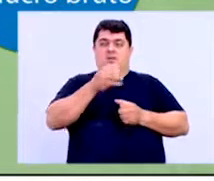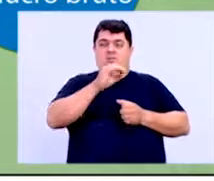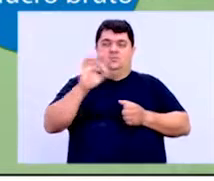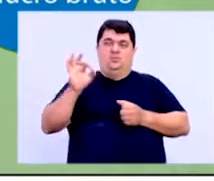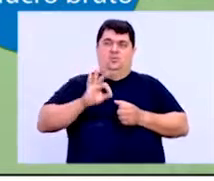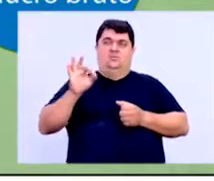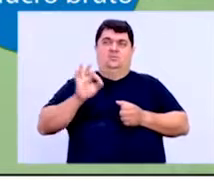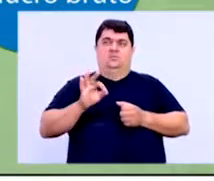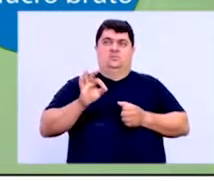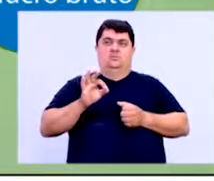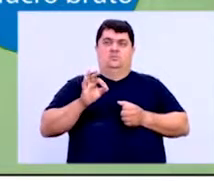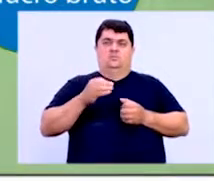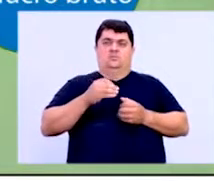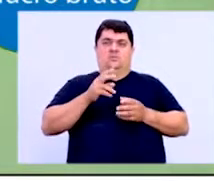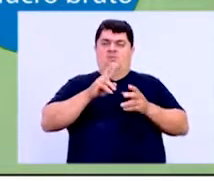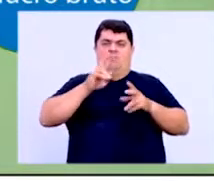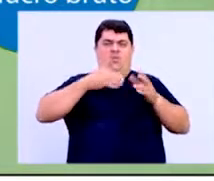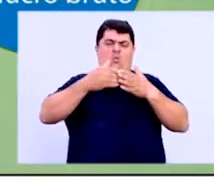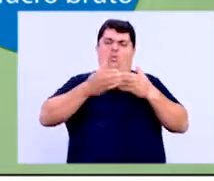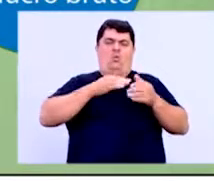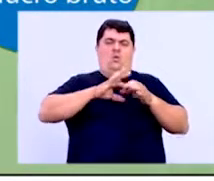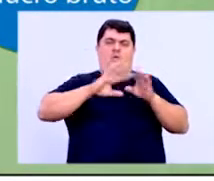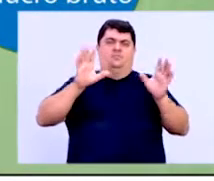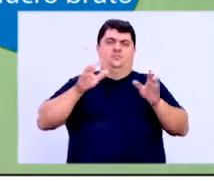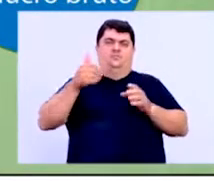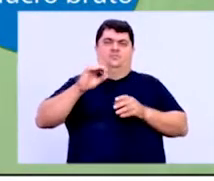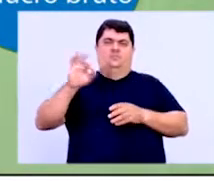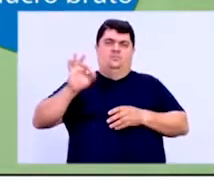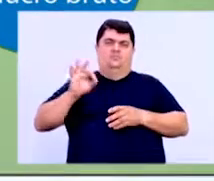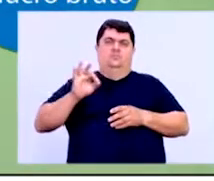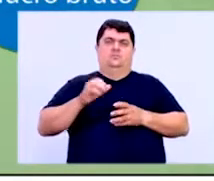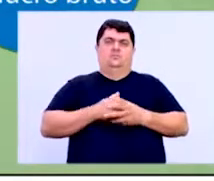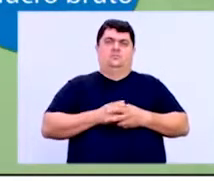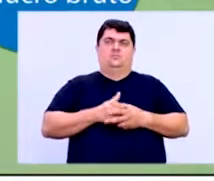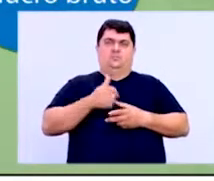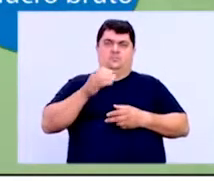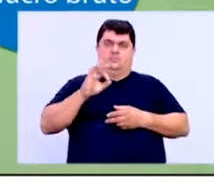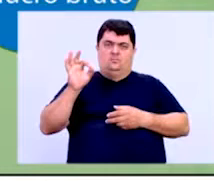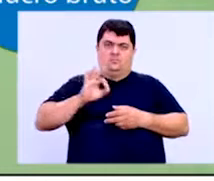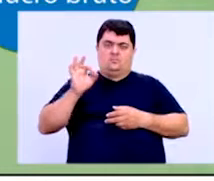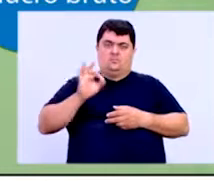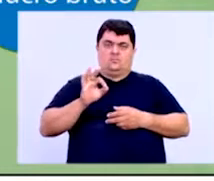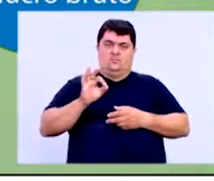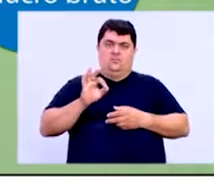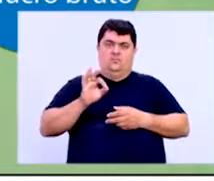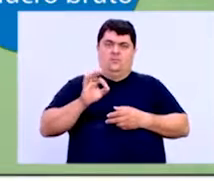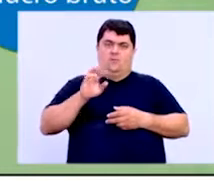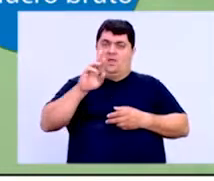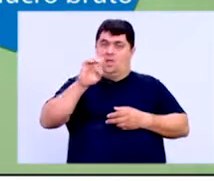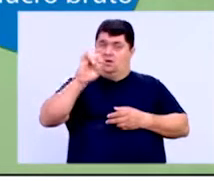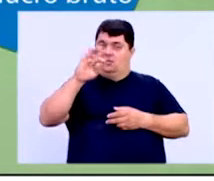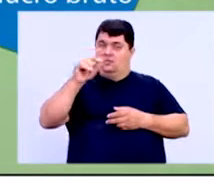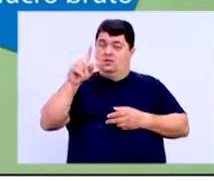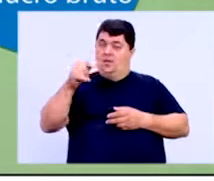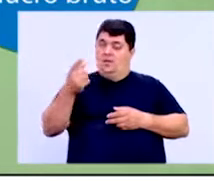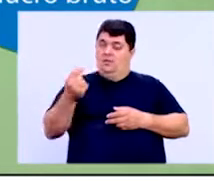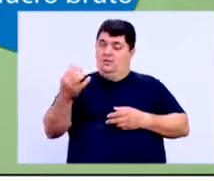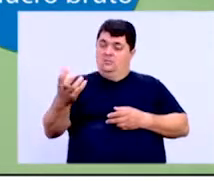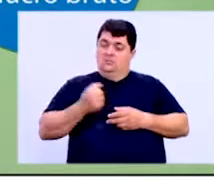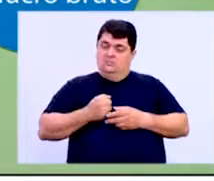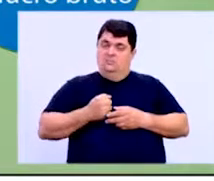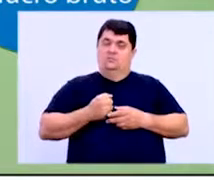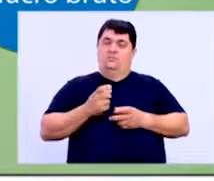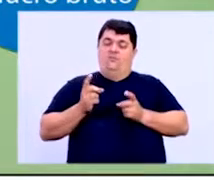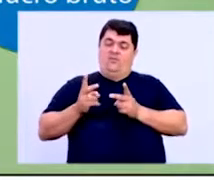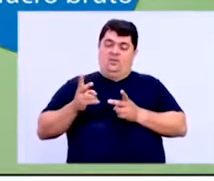100%, independente do valor, 100% daquela receita. De 100%, lembra que é a receita, né? É o dinheiro ganho